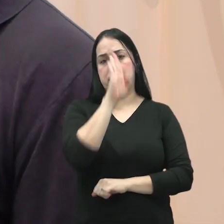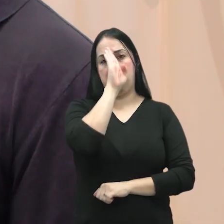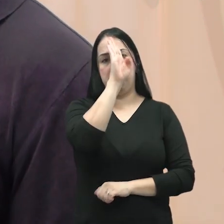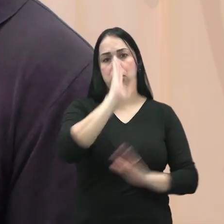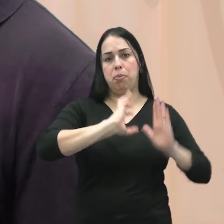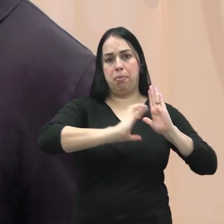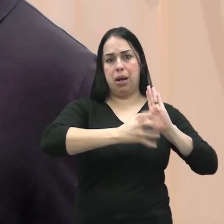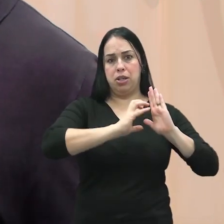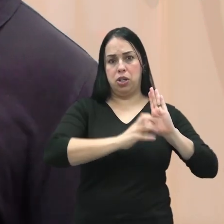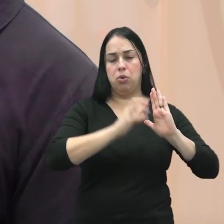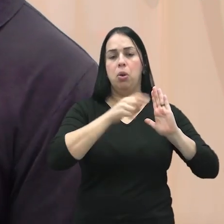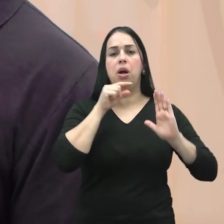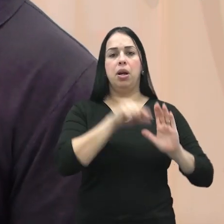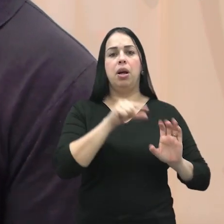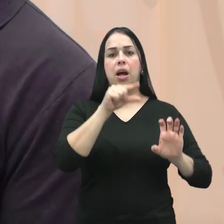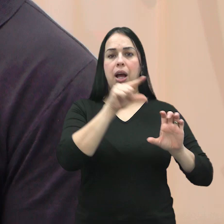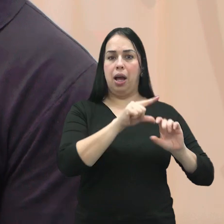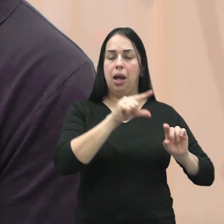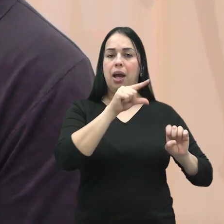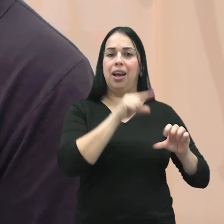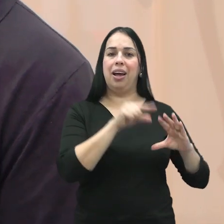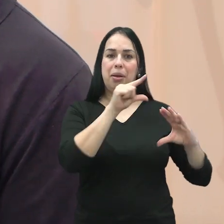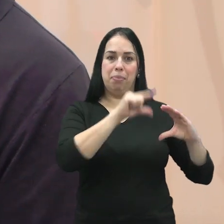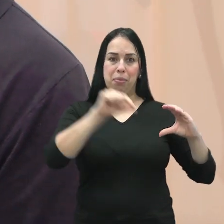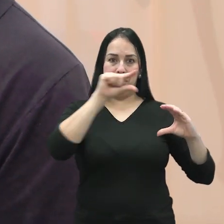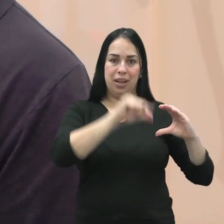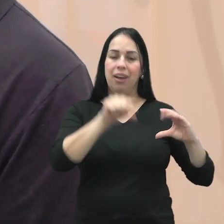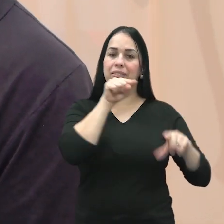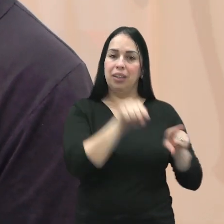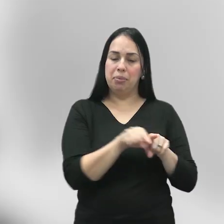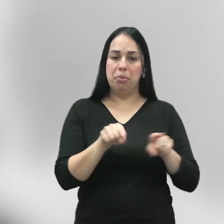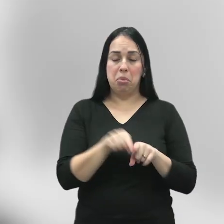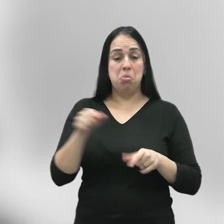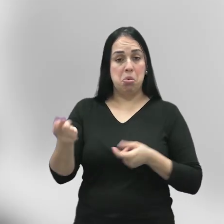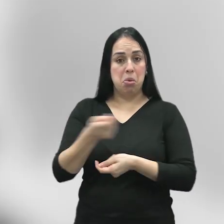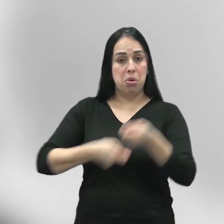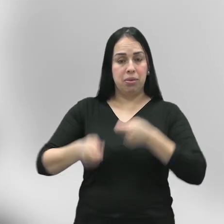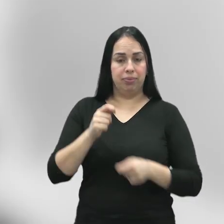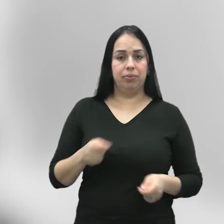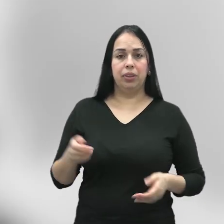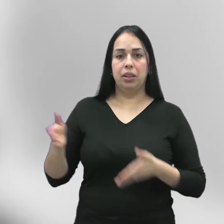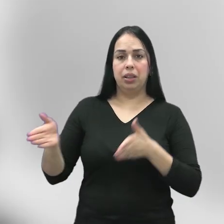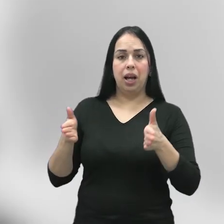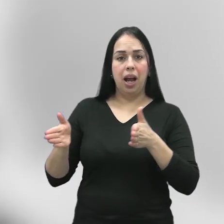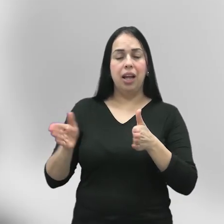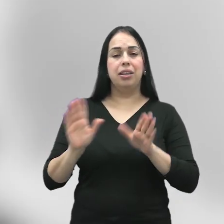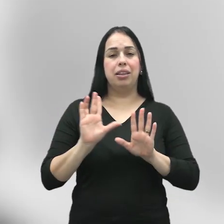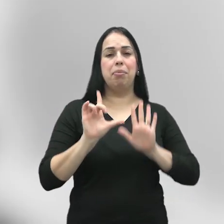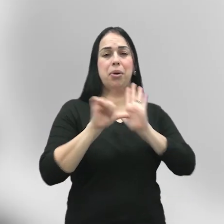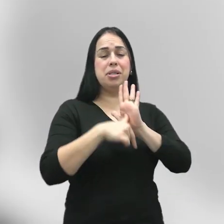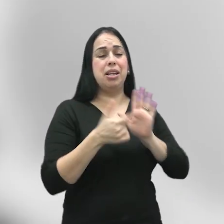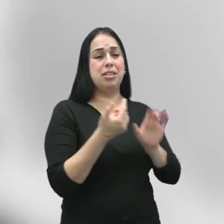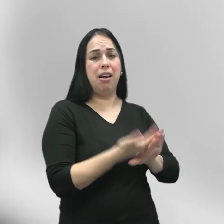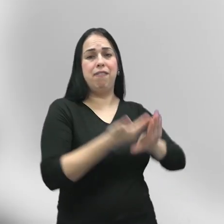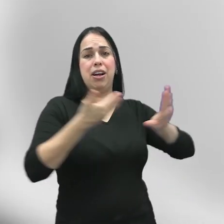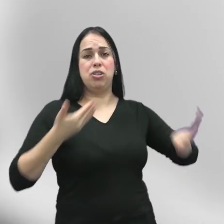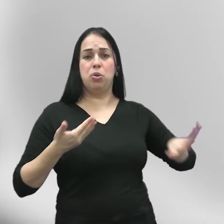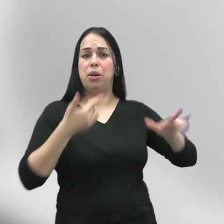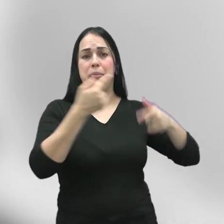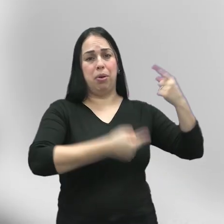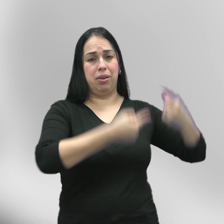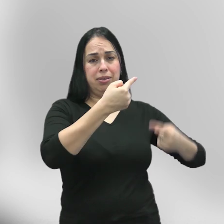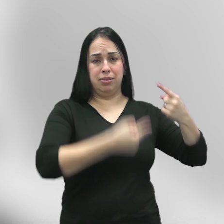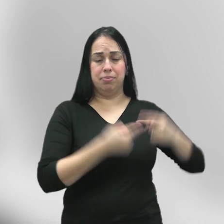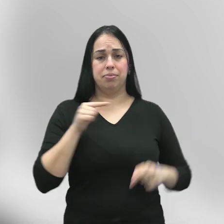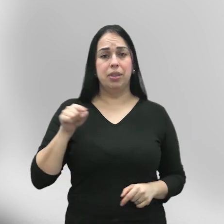Paulista, essencial, né, para a boa condução da política nacional. No final do mandato, afastou-se da vida pública e da